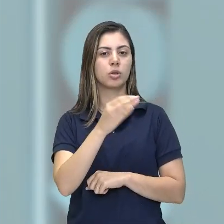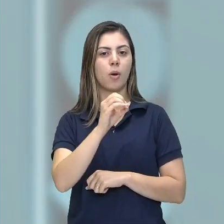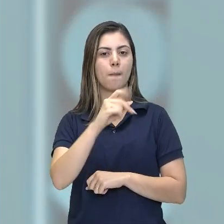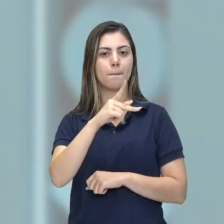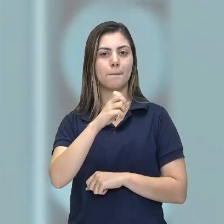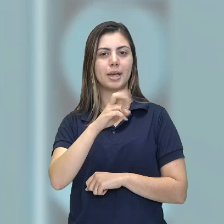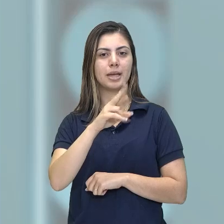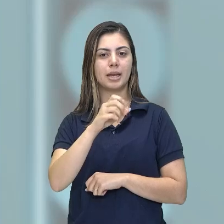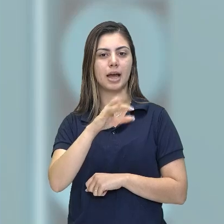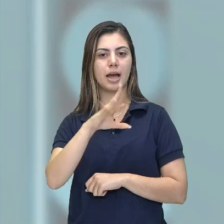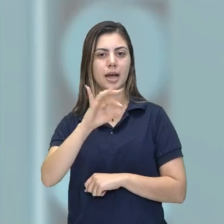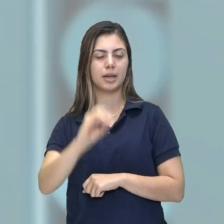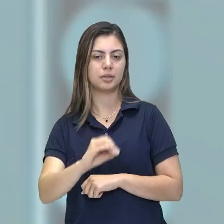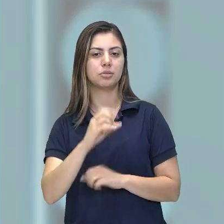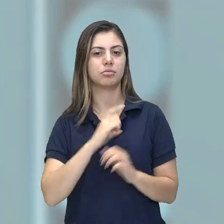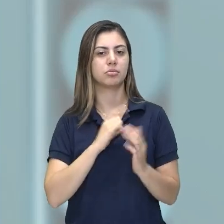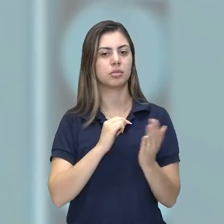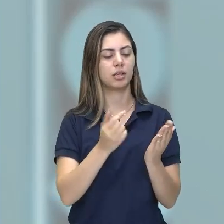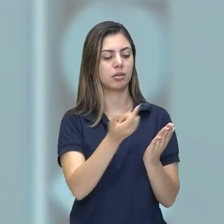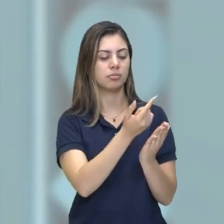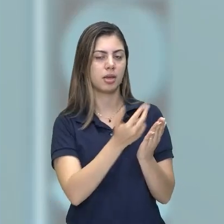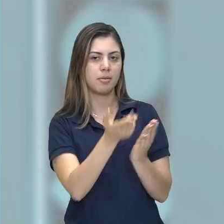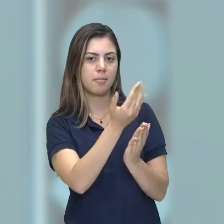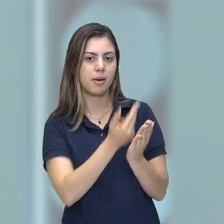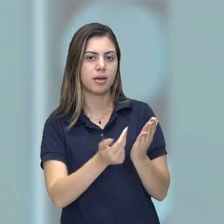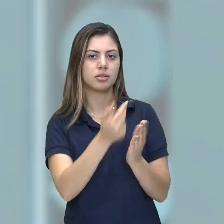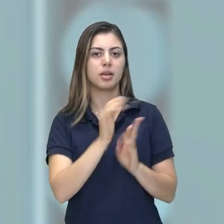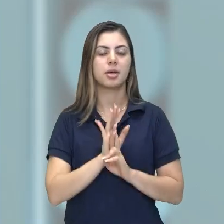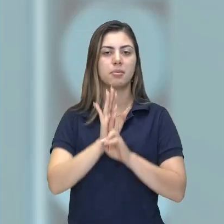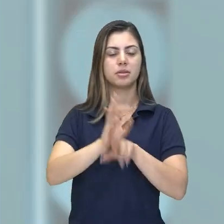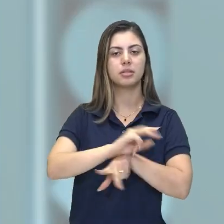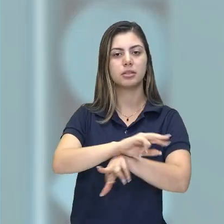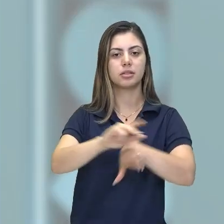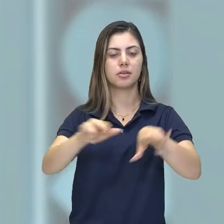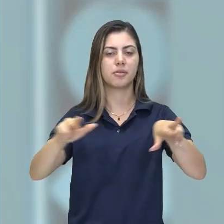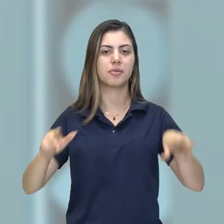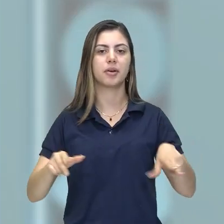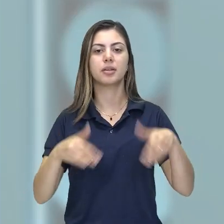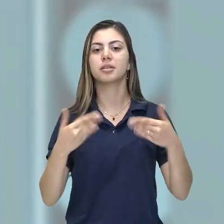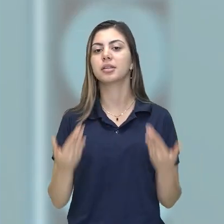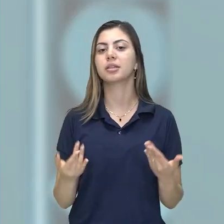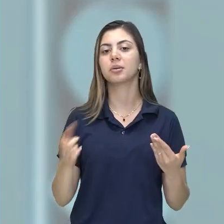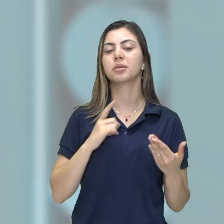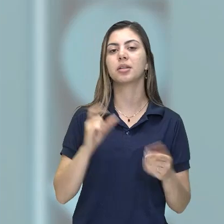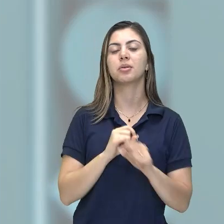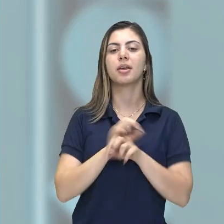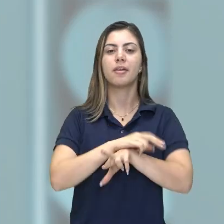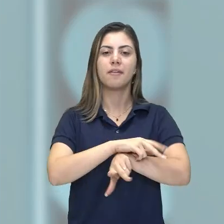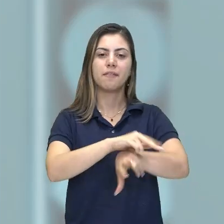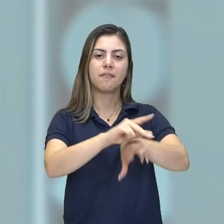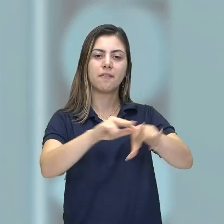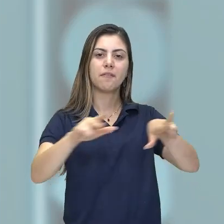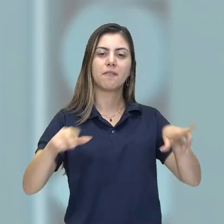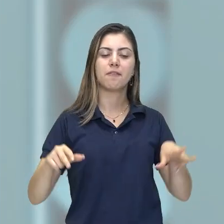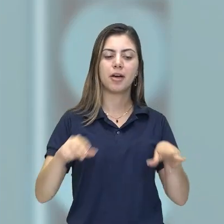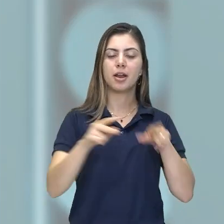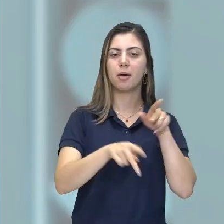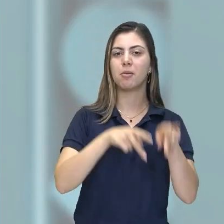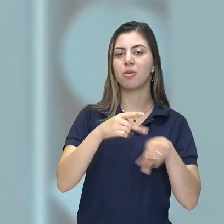vários trabalhadores com cores diferentes, com representações diferentes, justamente para falar sobre a pluralidade do